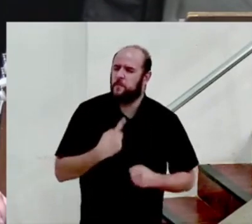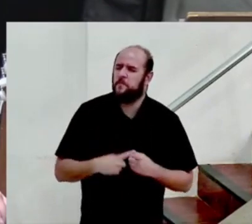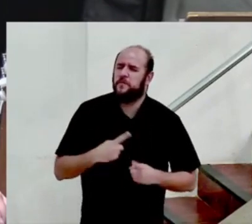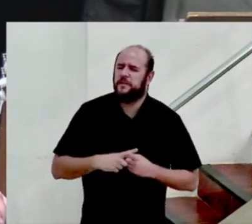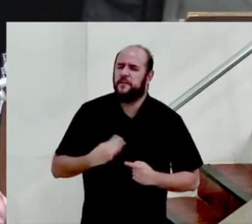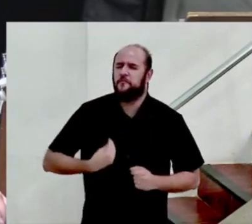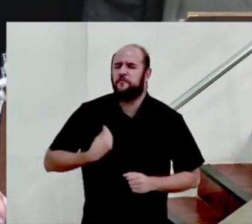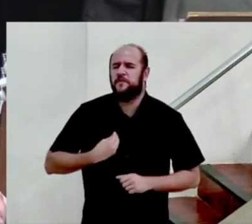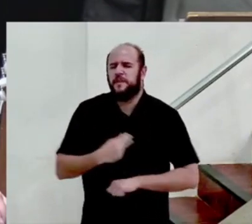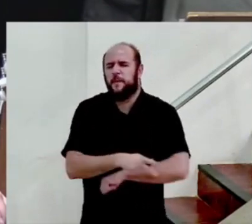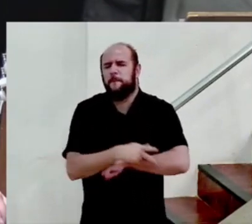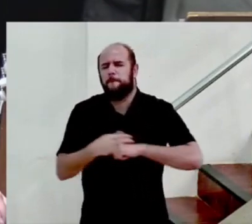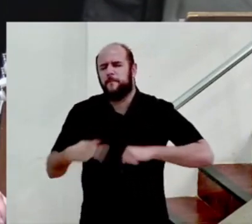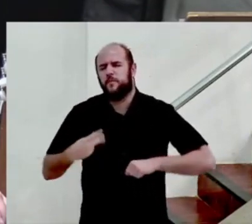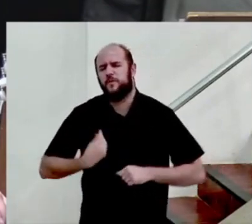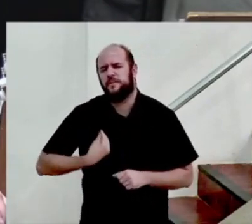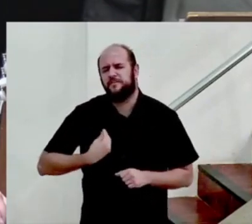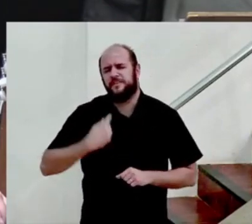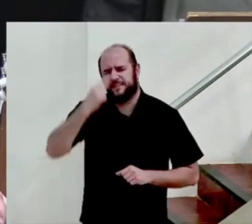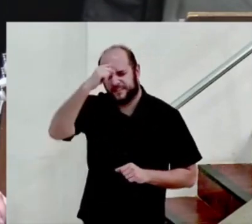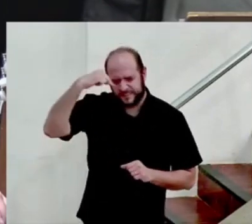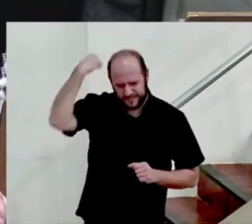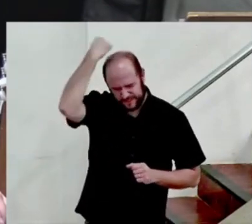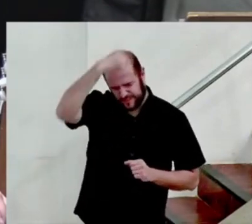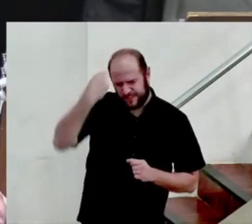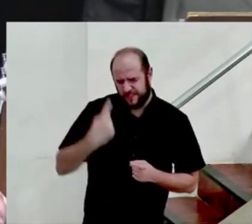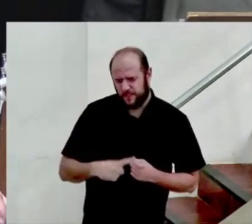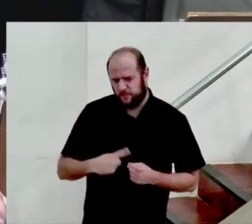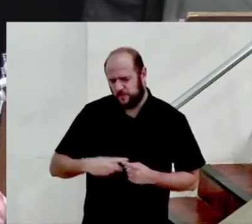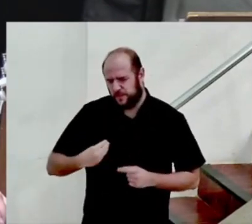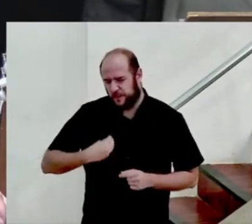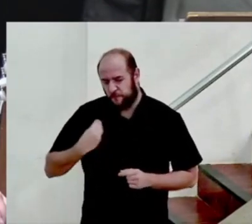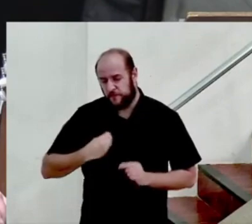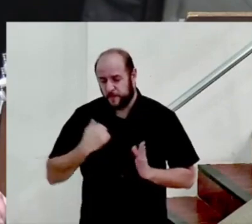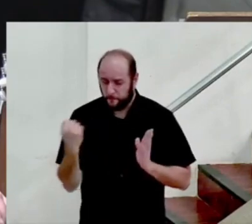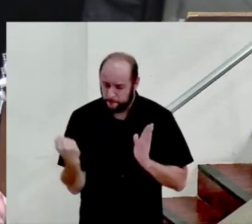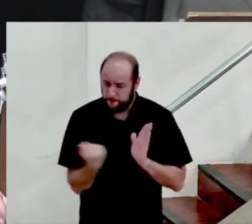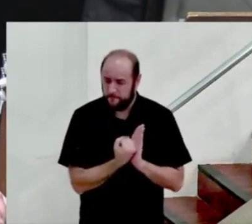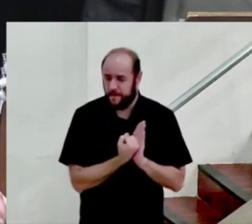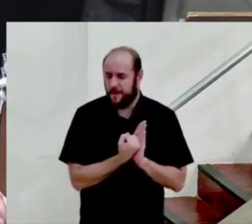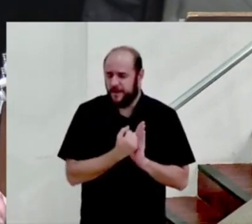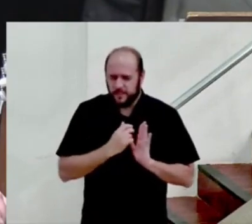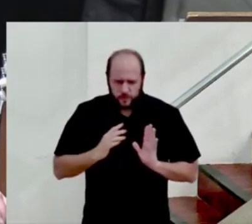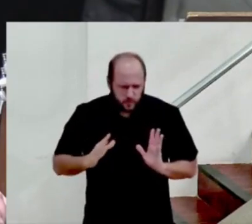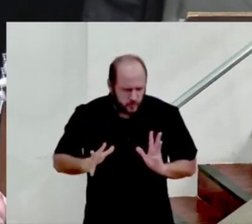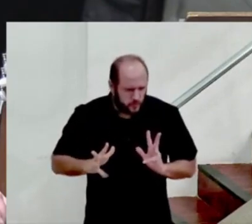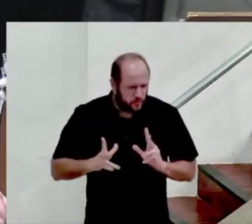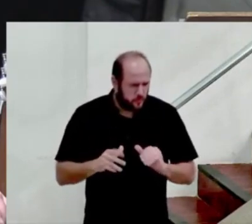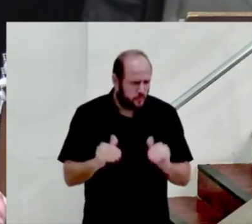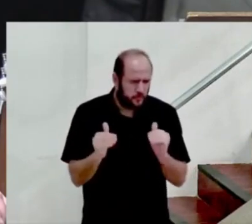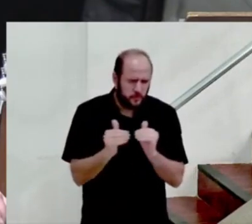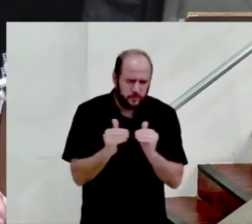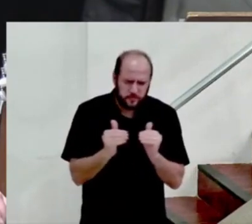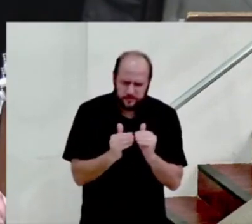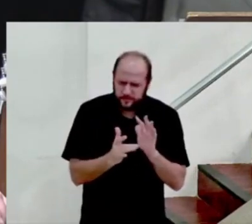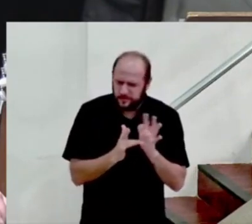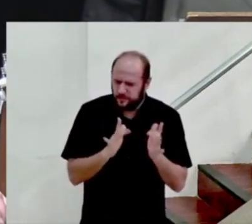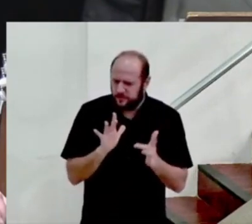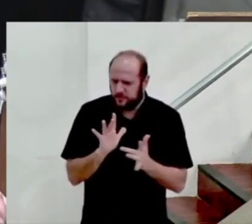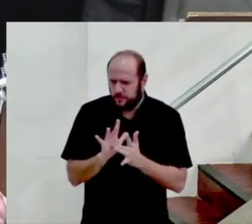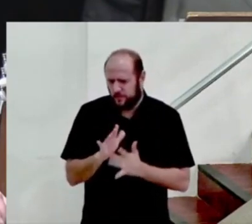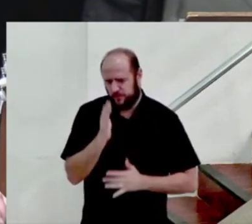puras, por serem vidas santas, por serem vidas marcadas pela plena identificação com Cristo